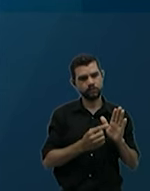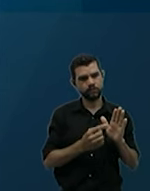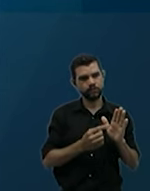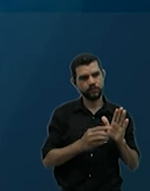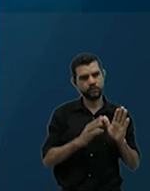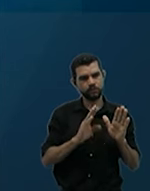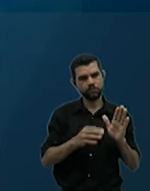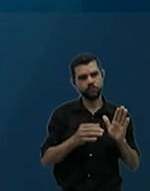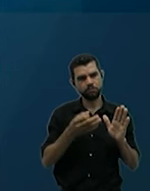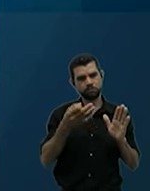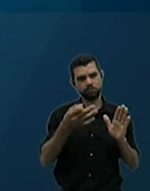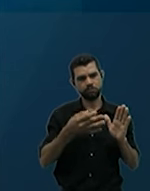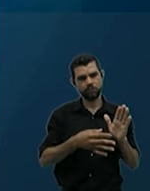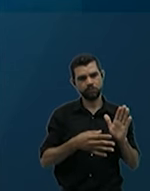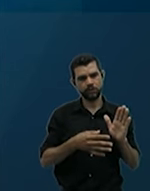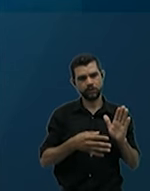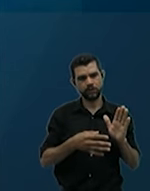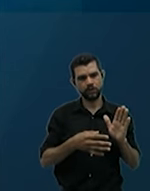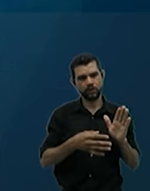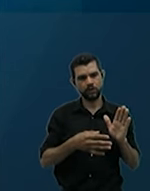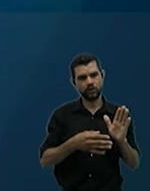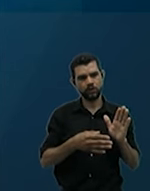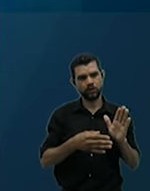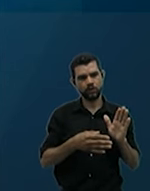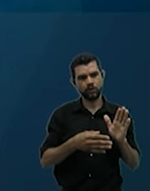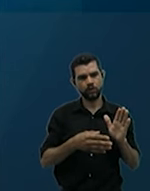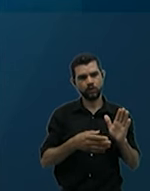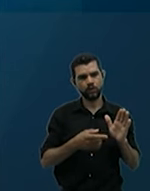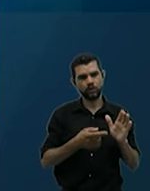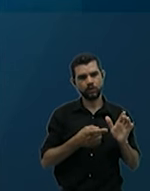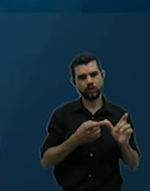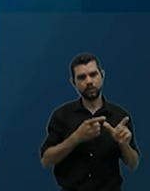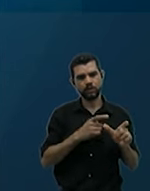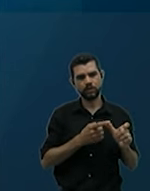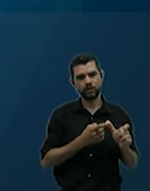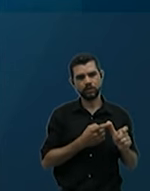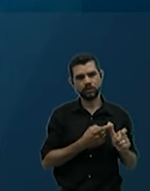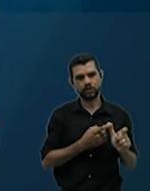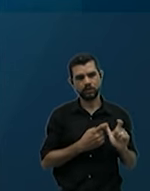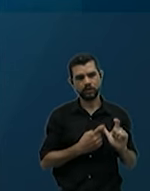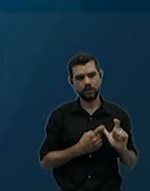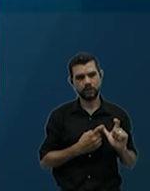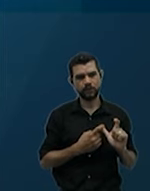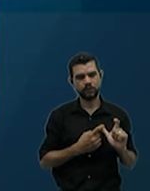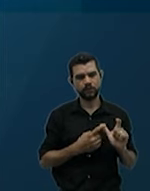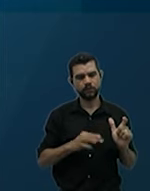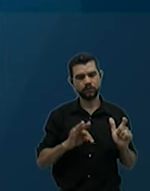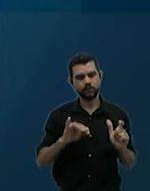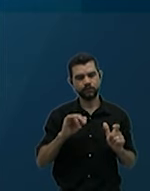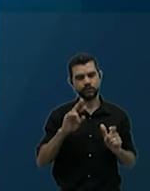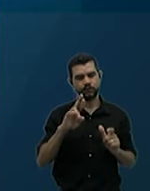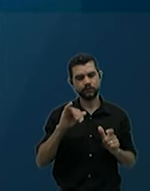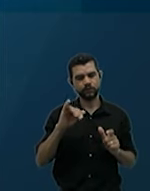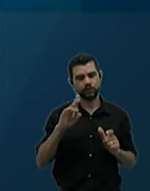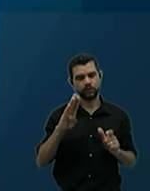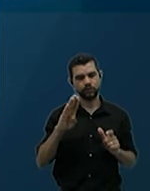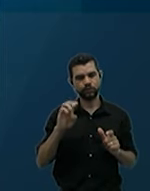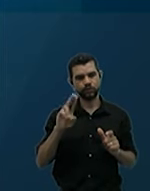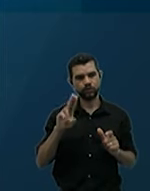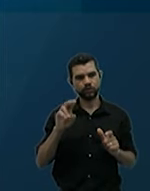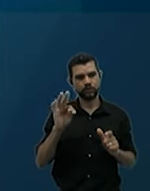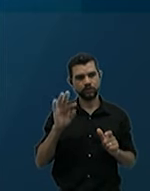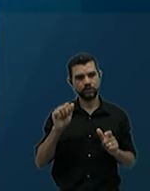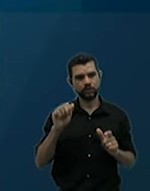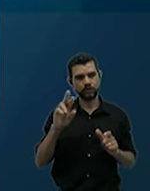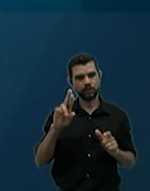não faz a menção para que haja a responsabilidade do arrematante, não importa se ele é IPTU, não importa se é o